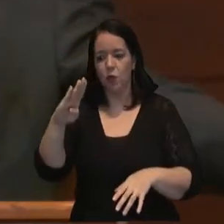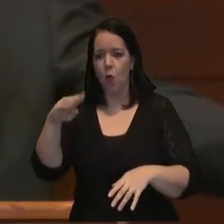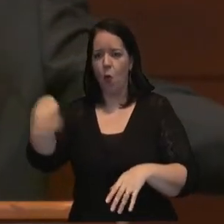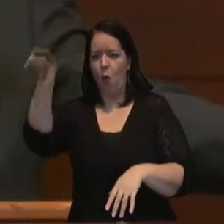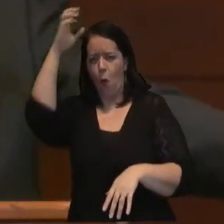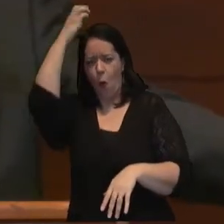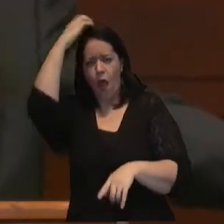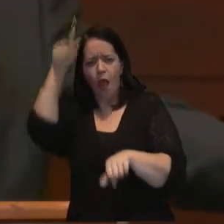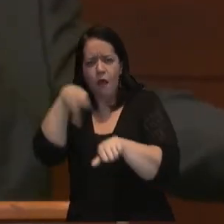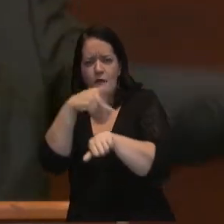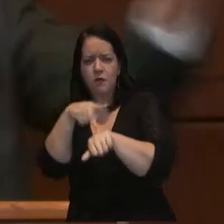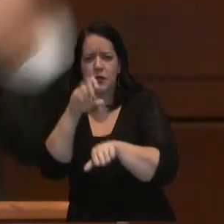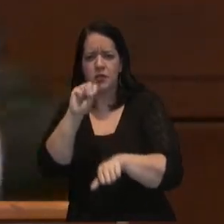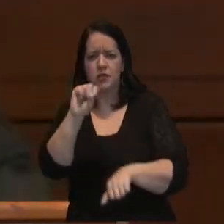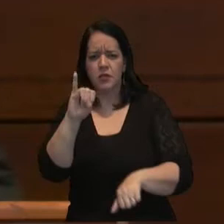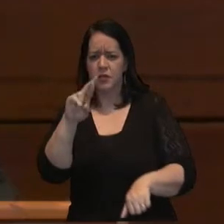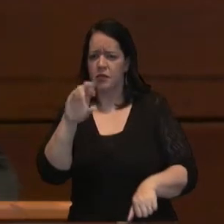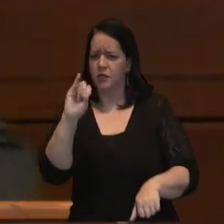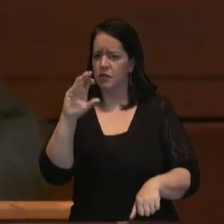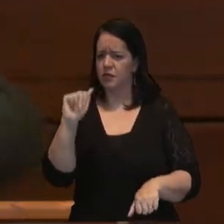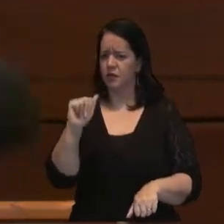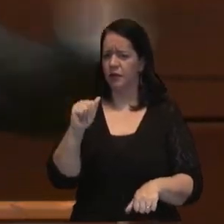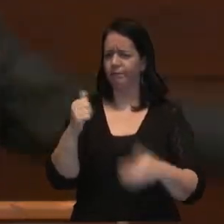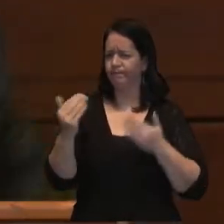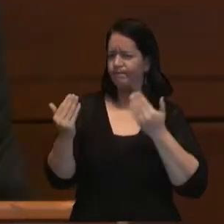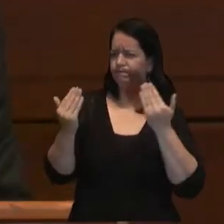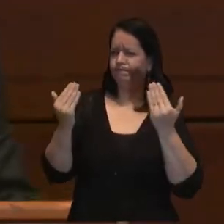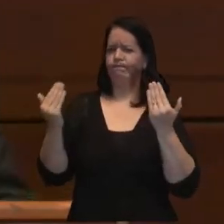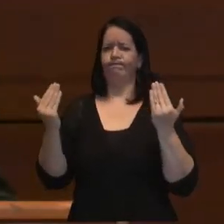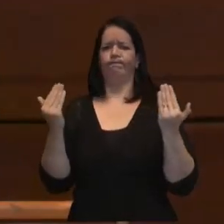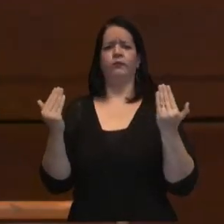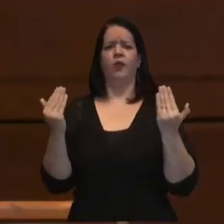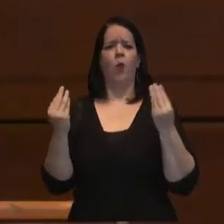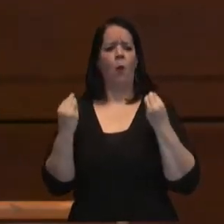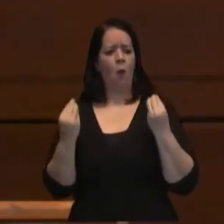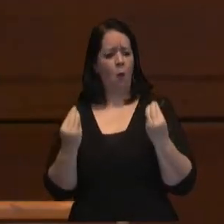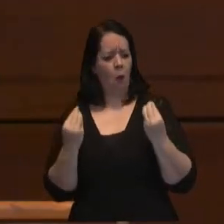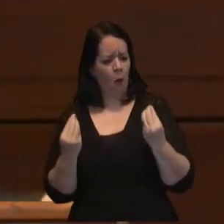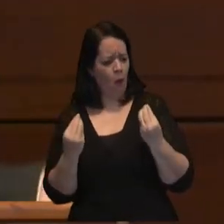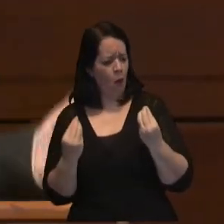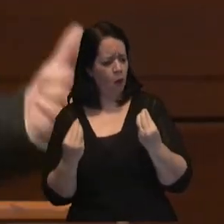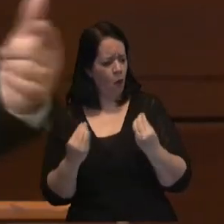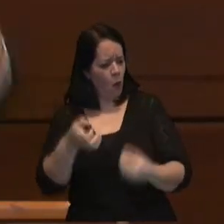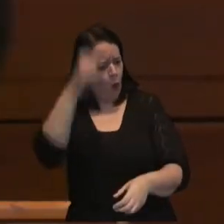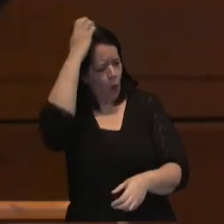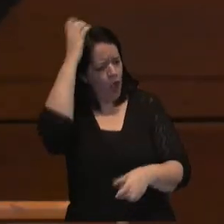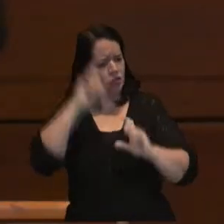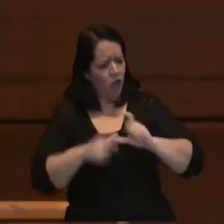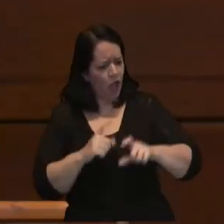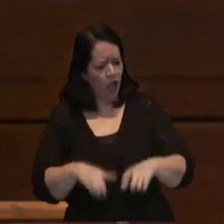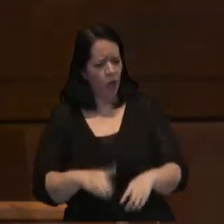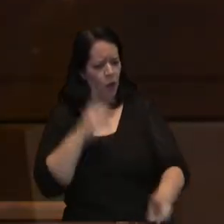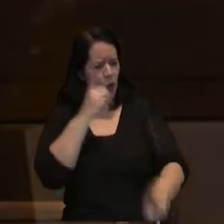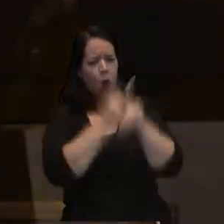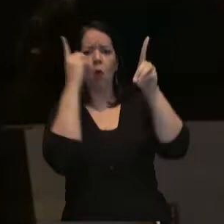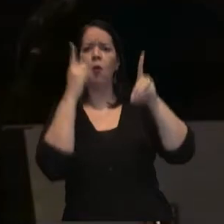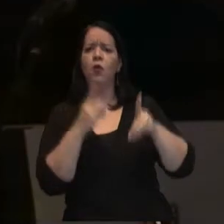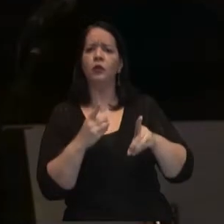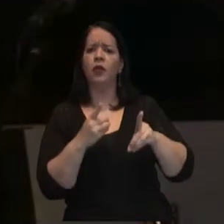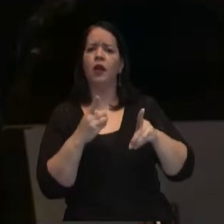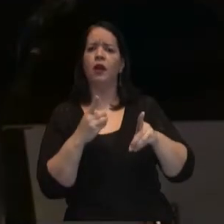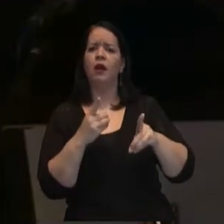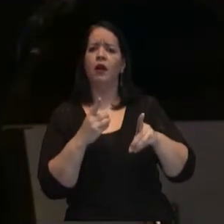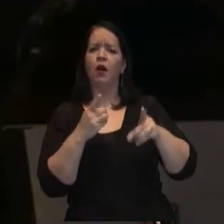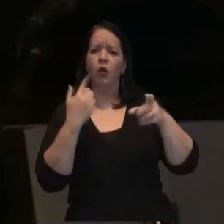Quem está aqui que é contra nós? Quem está aqui reunido no nosso meio, que pertence ao exército de Israel e